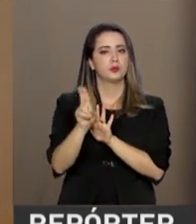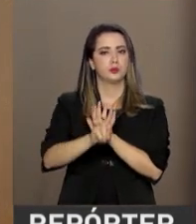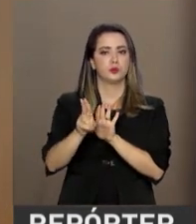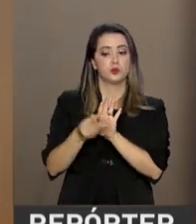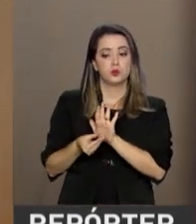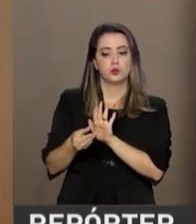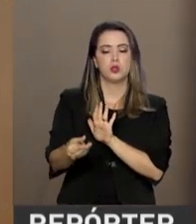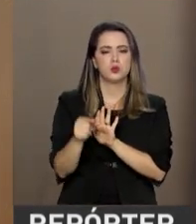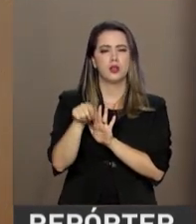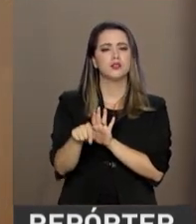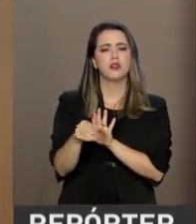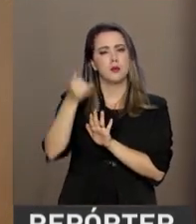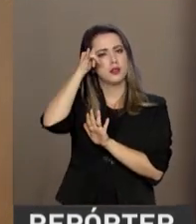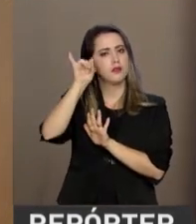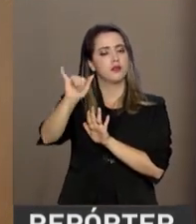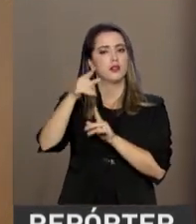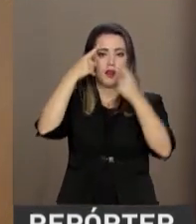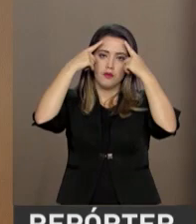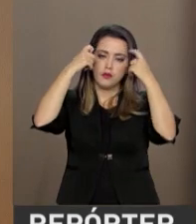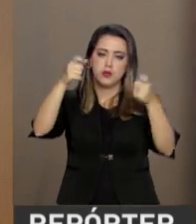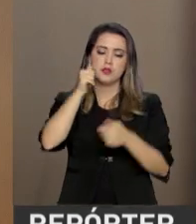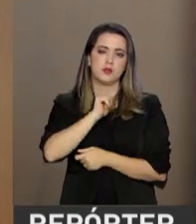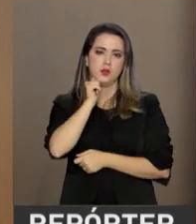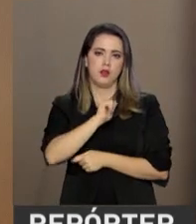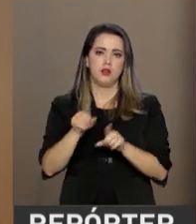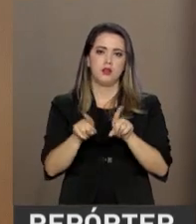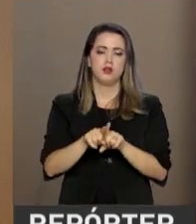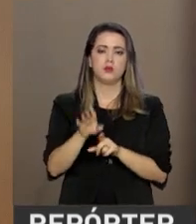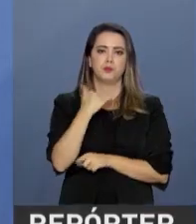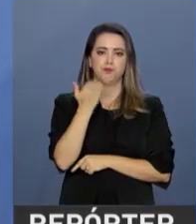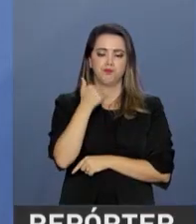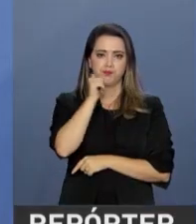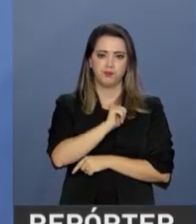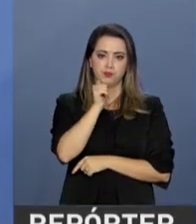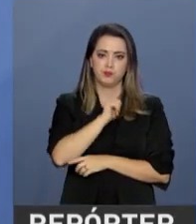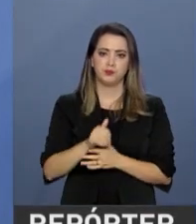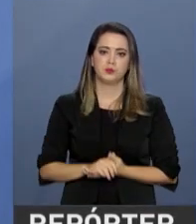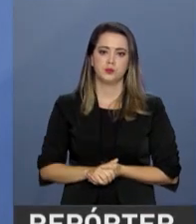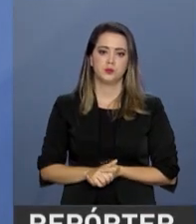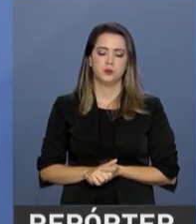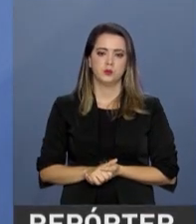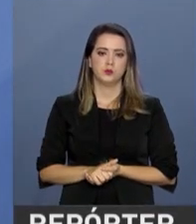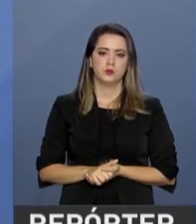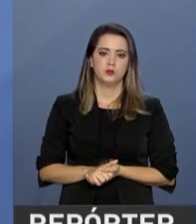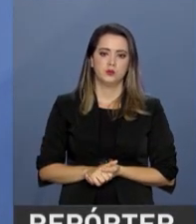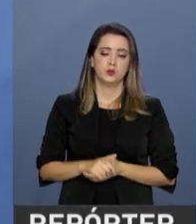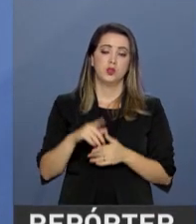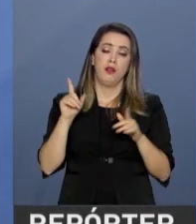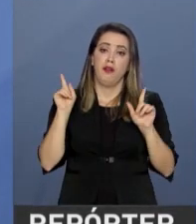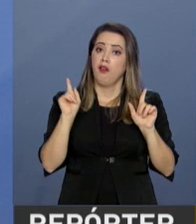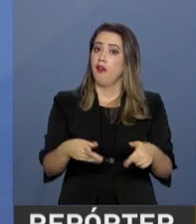aplicada em medidas de combate à violência contra a mulher ea o feminicídio é um problema que nós temos que combater